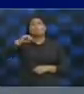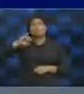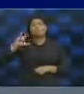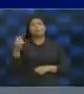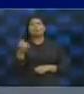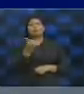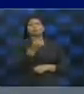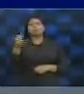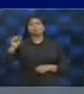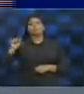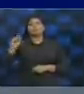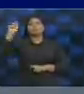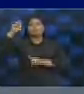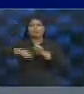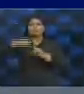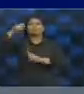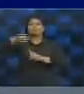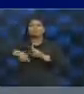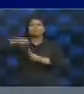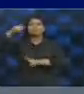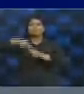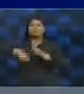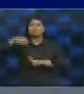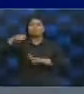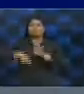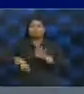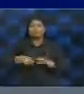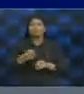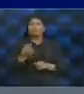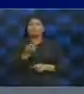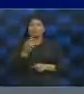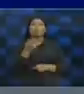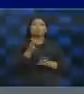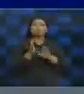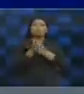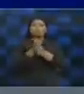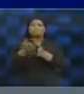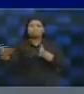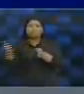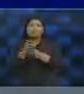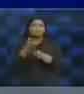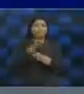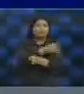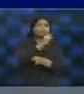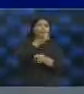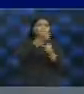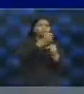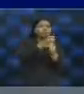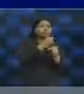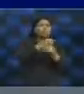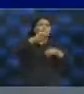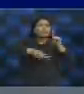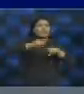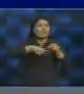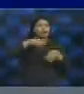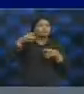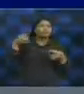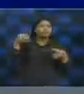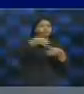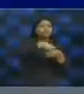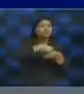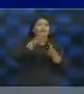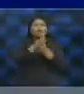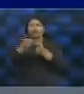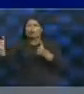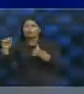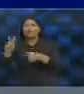3 milhões e meio para equipar no início e 2 milhões e 600 mil de manutenção por mês. Não foi feito creche porque